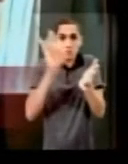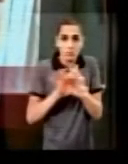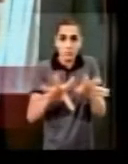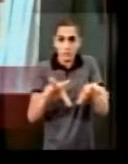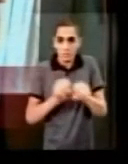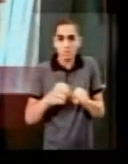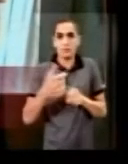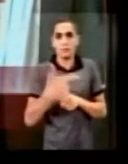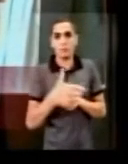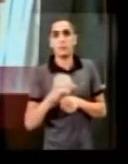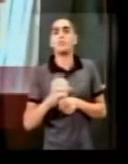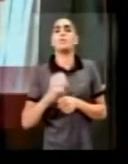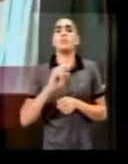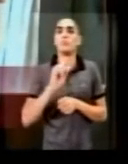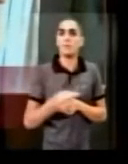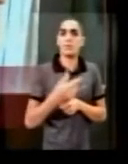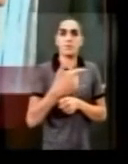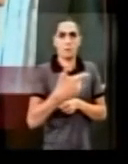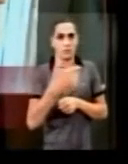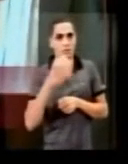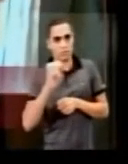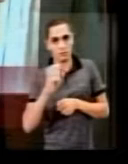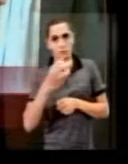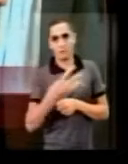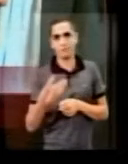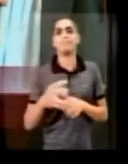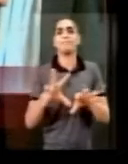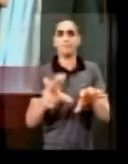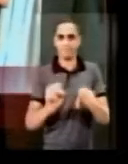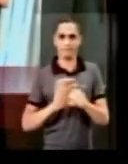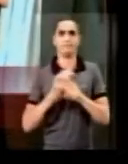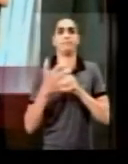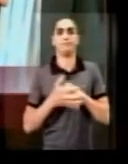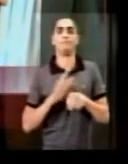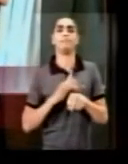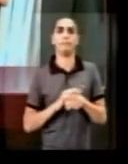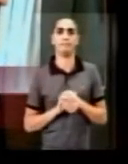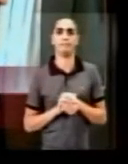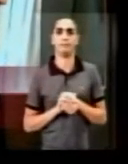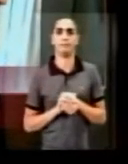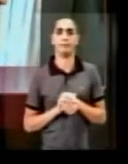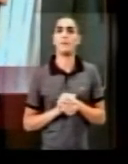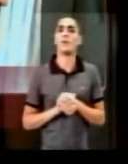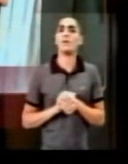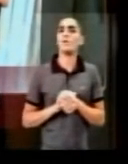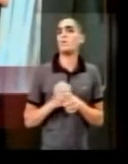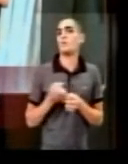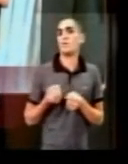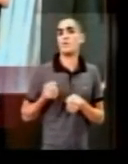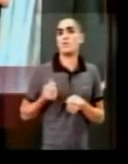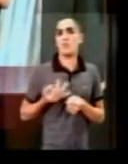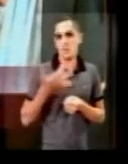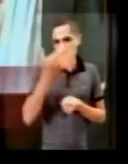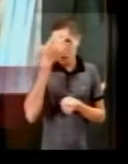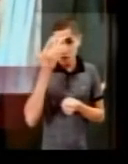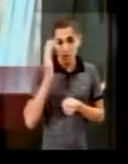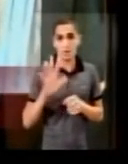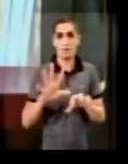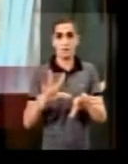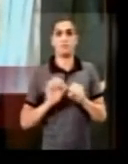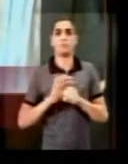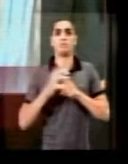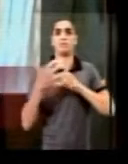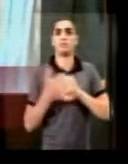20.283 foram positivos, contraíram a doença. Desses que contraíram a doença,